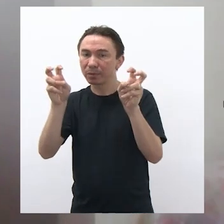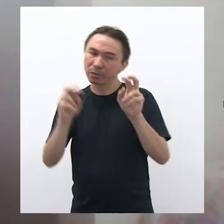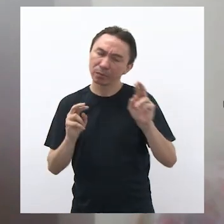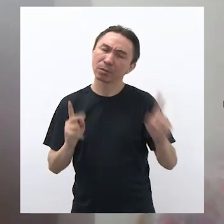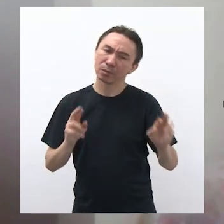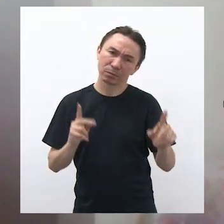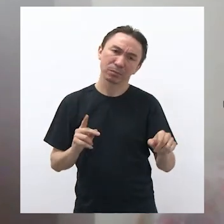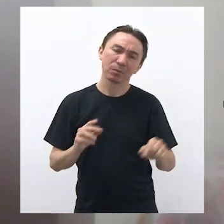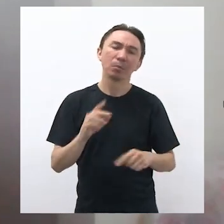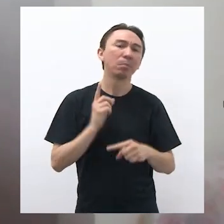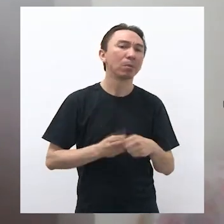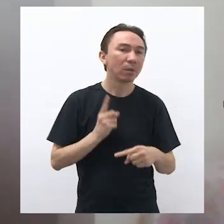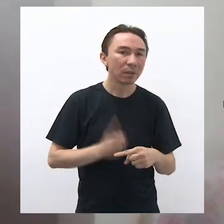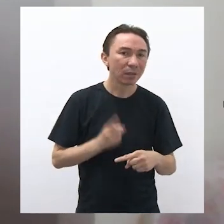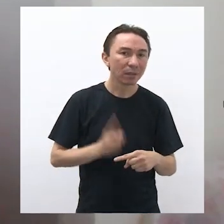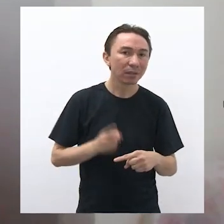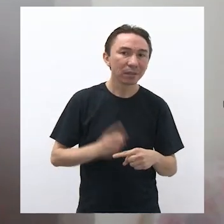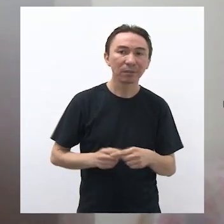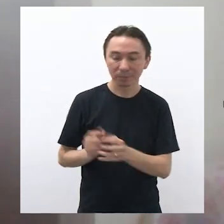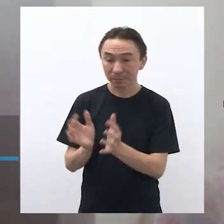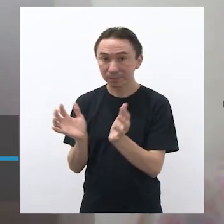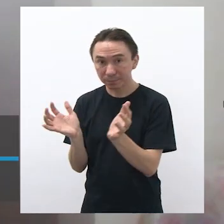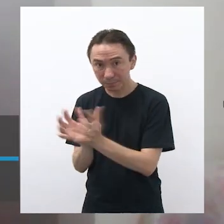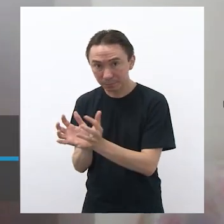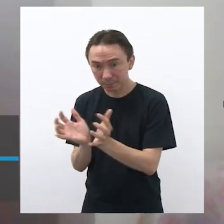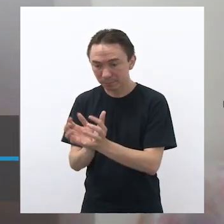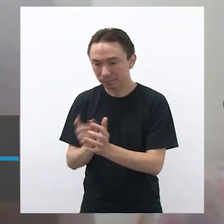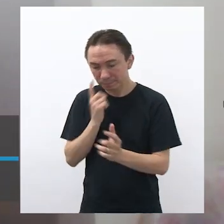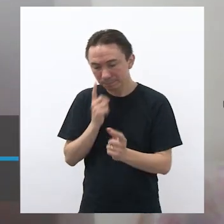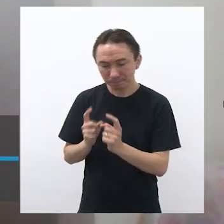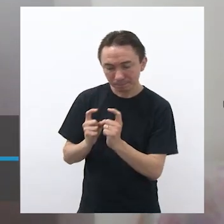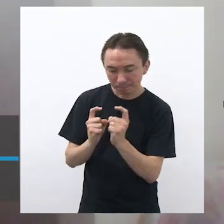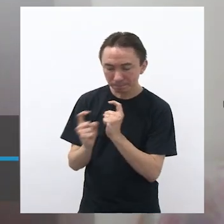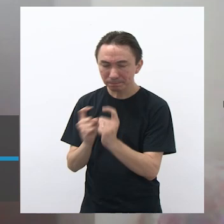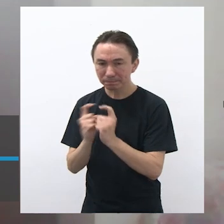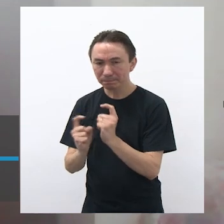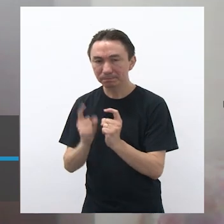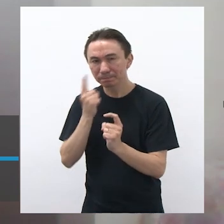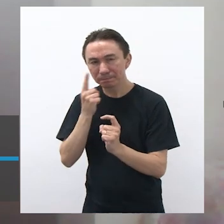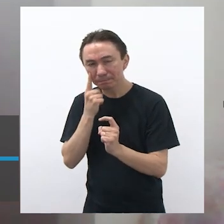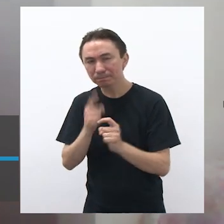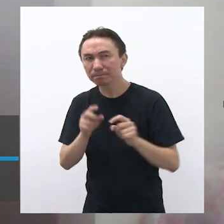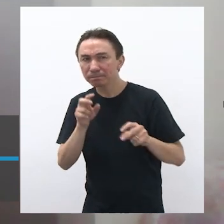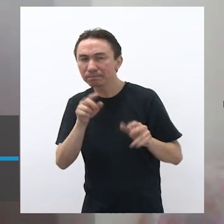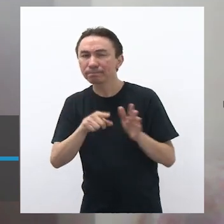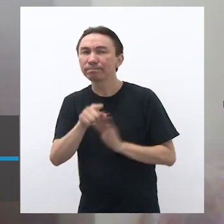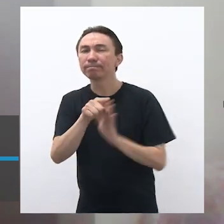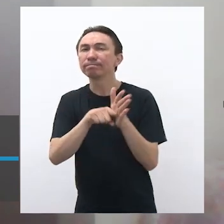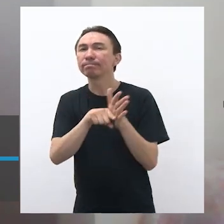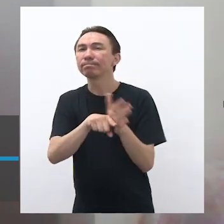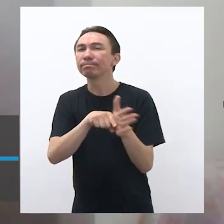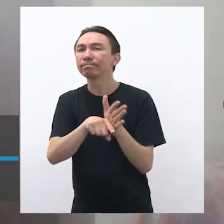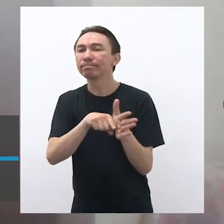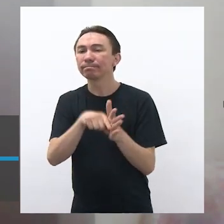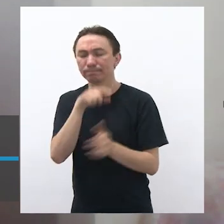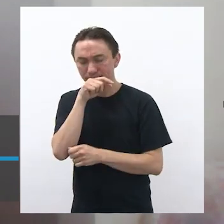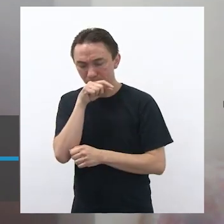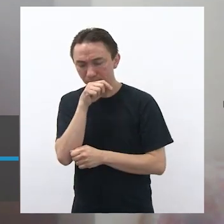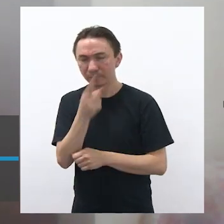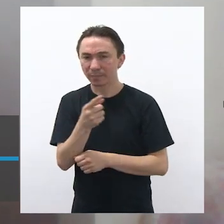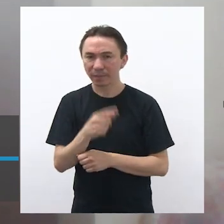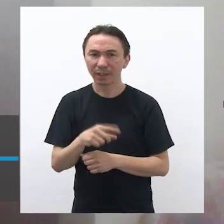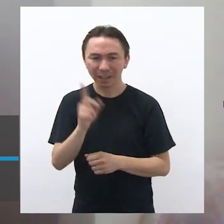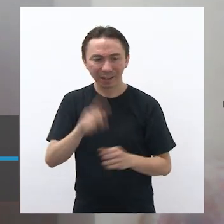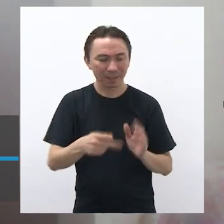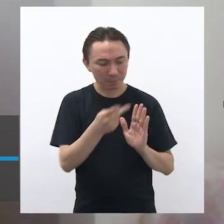as equipes sentaram, a gente está sempre avaliando, sempre olhando para todo o cenário, e aí a gente olhou e falou: se a gente vai falar do projeto de